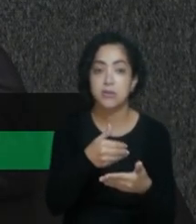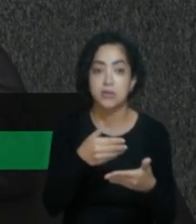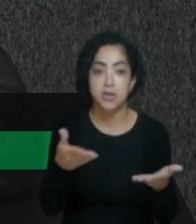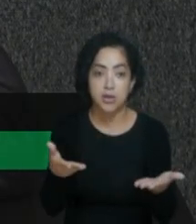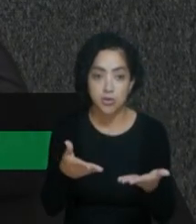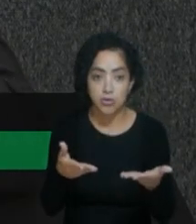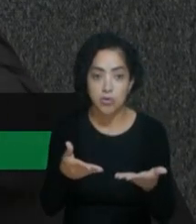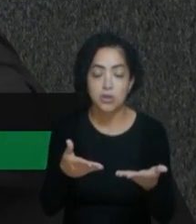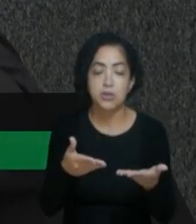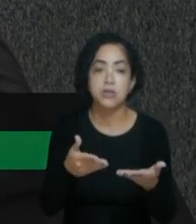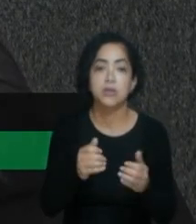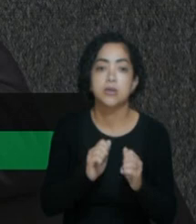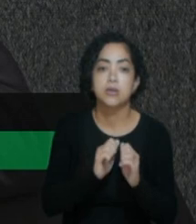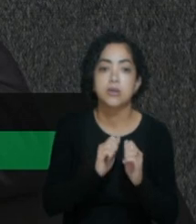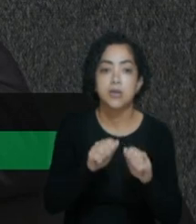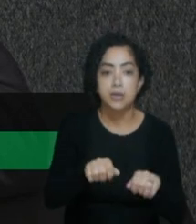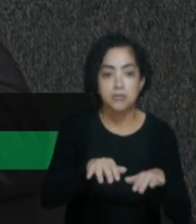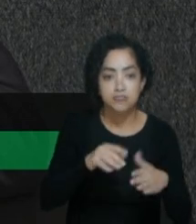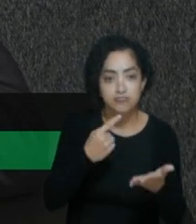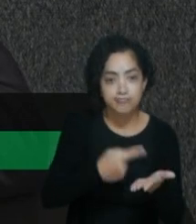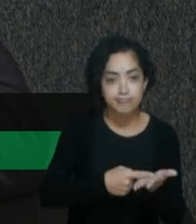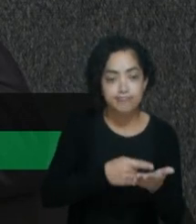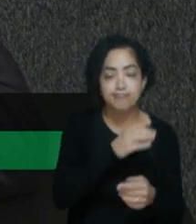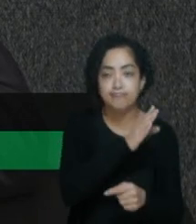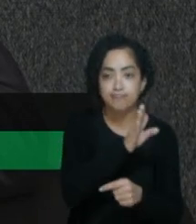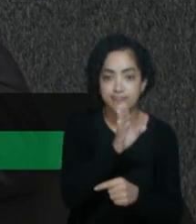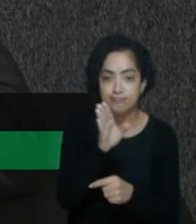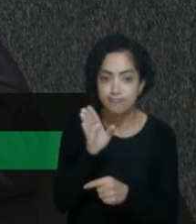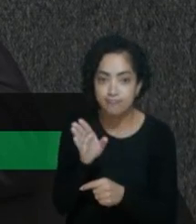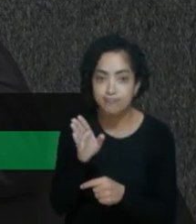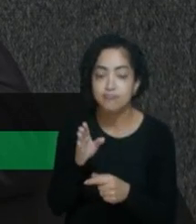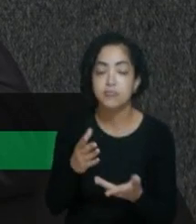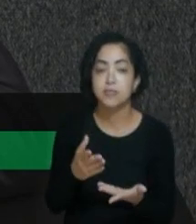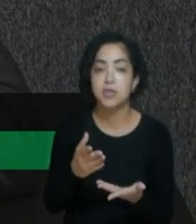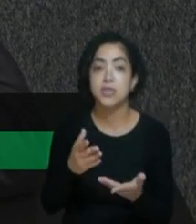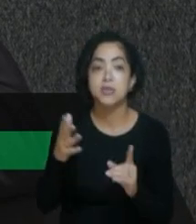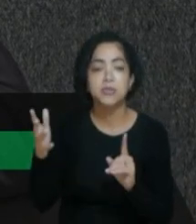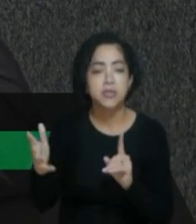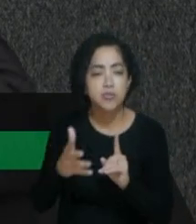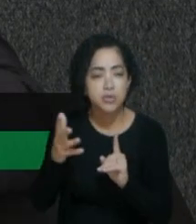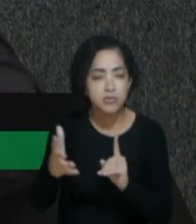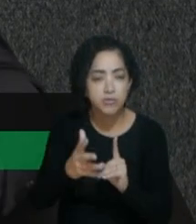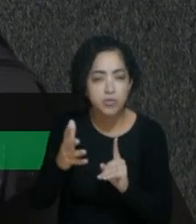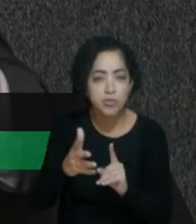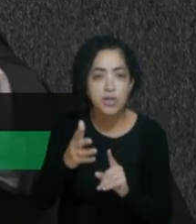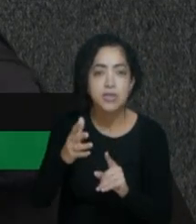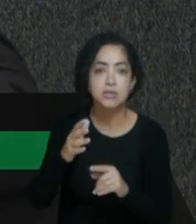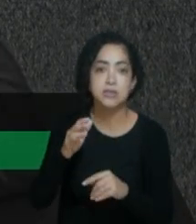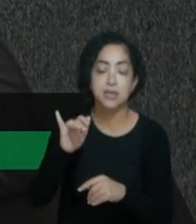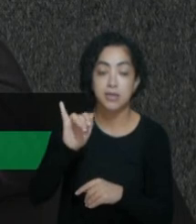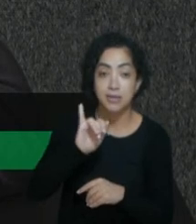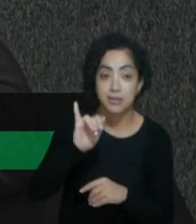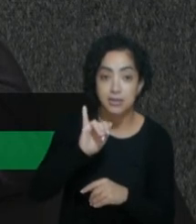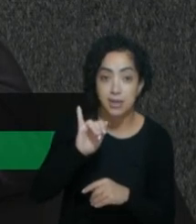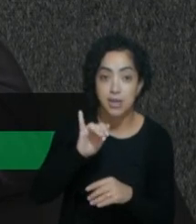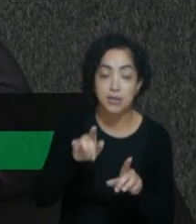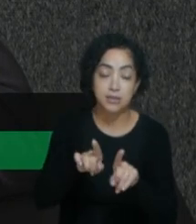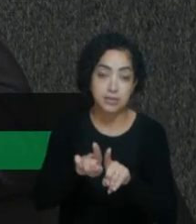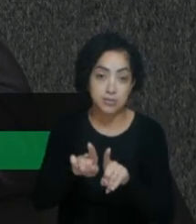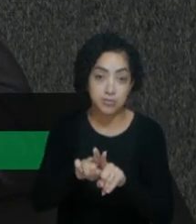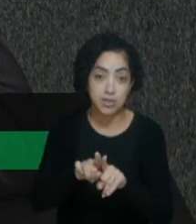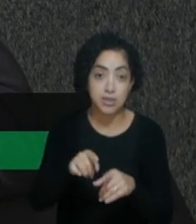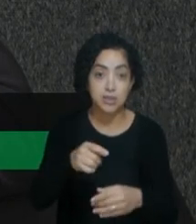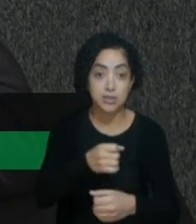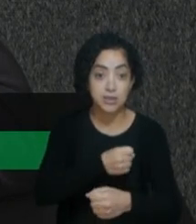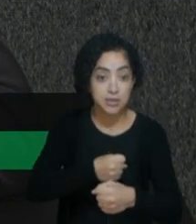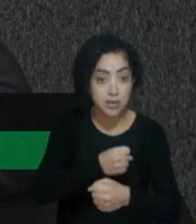E que é uma tradição do sul do estado que também tem muita influência da imigração italiana E com isso também da culinária né